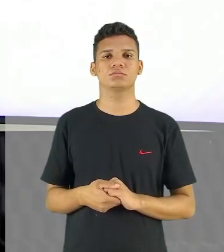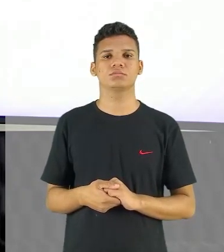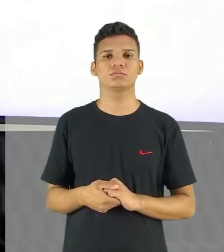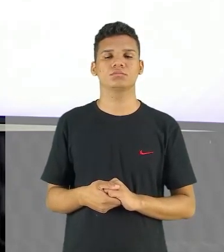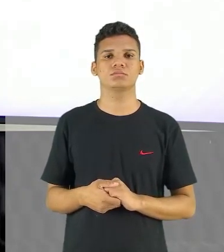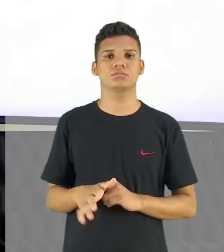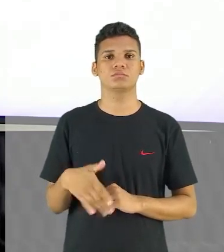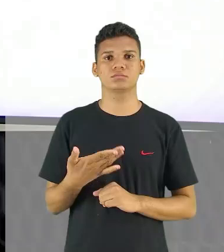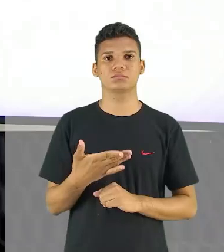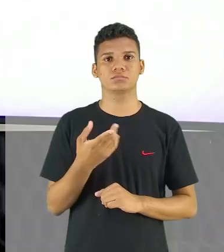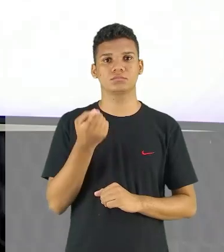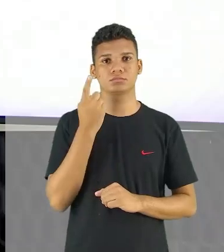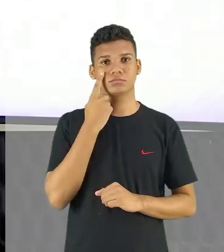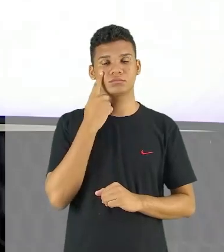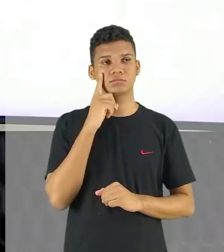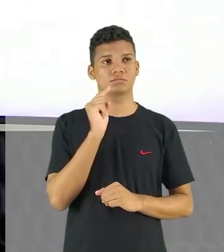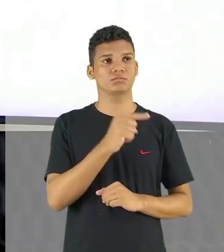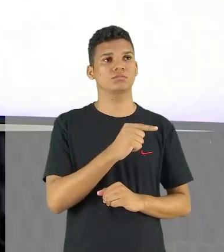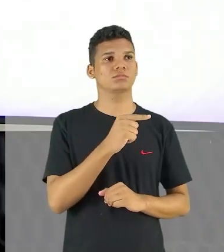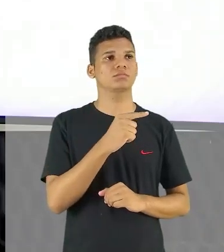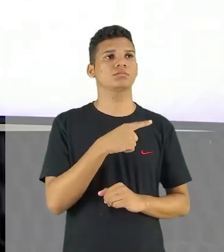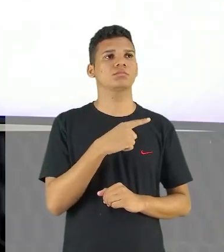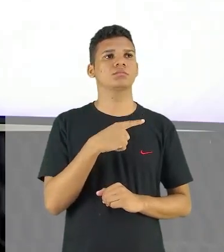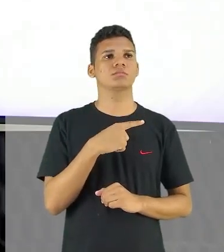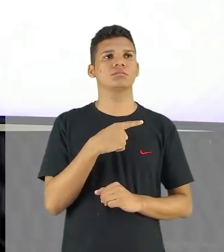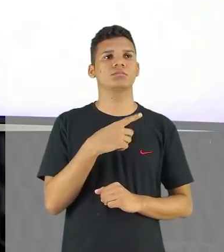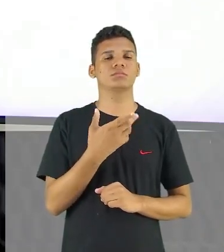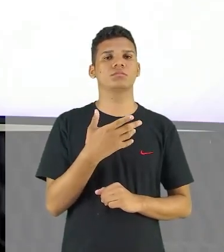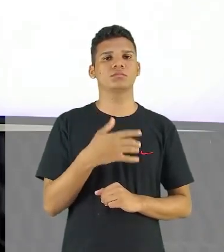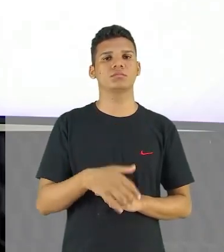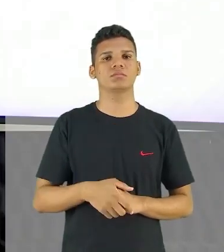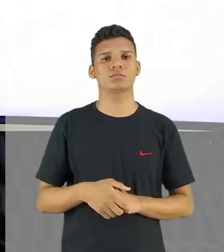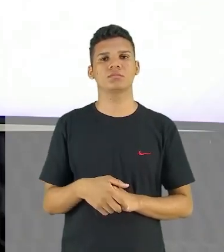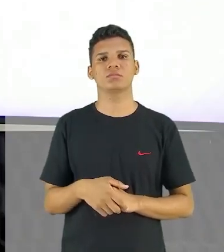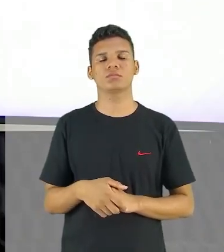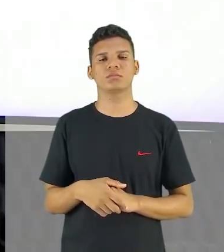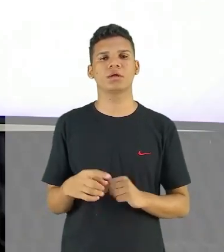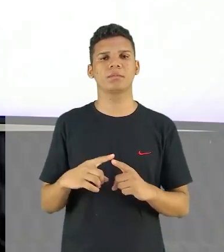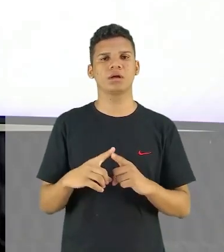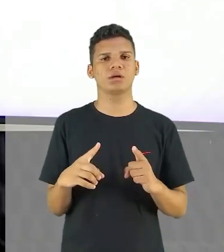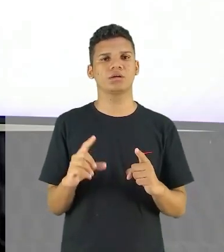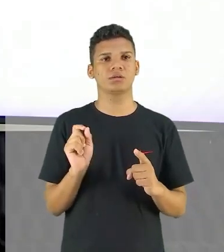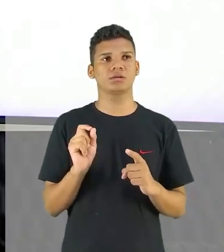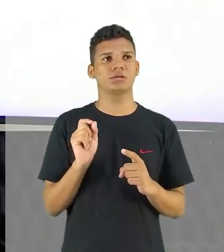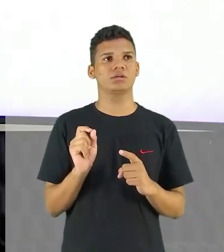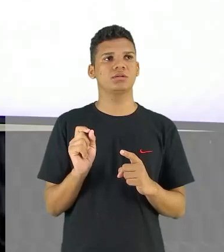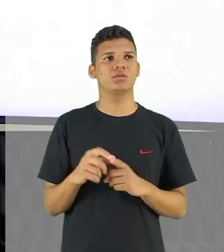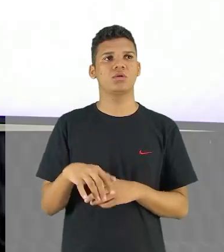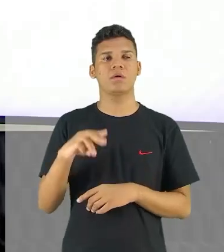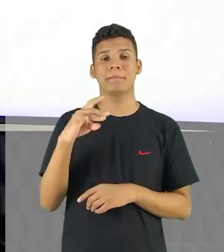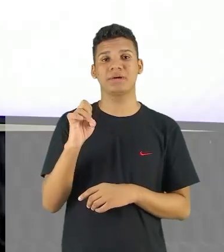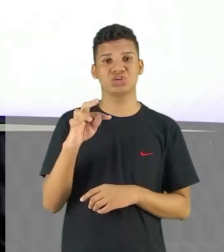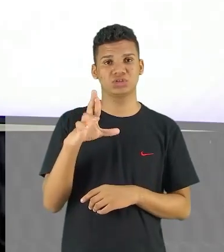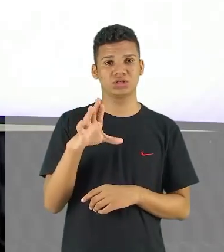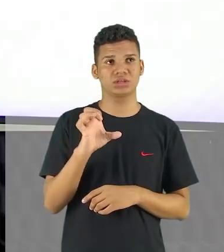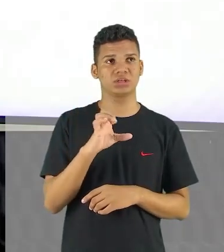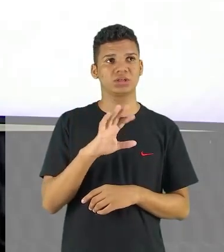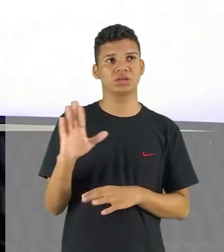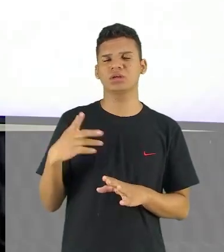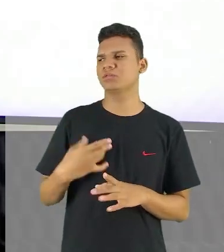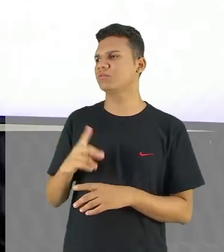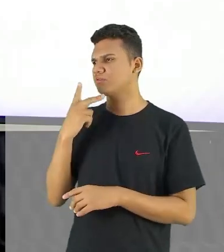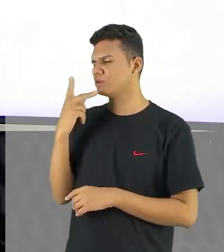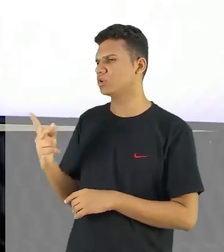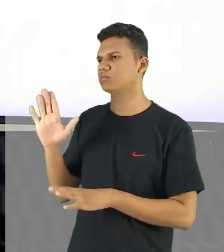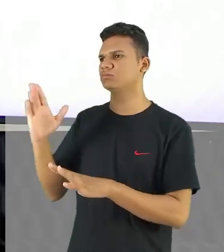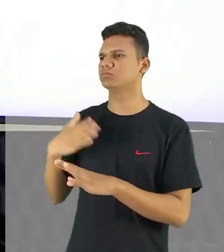Aí vem. Mestre Severino, semblante encrespado, cortou a conversa. Guarde seus